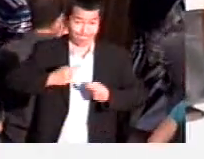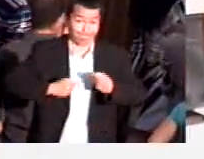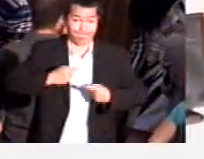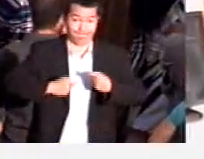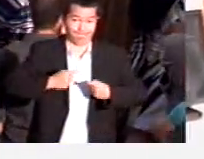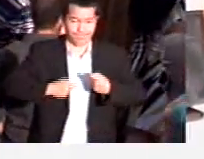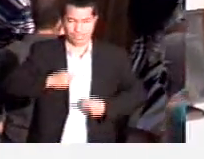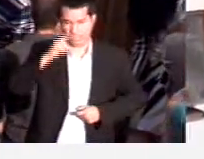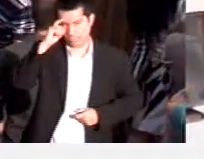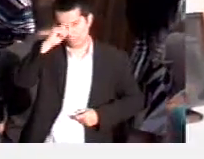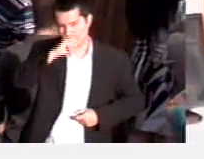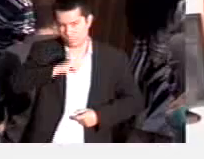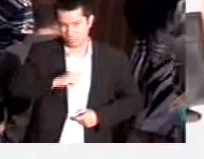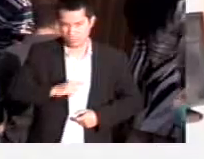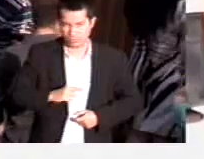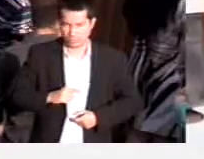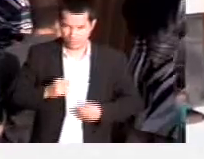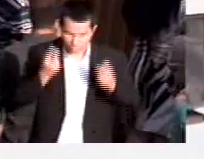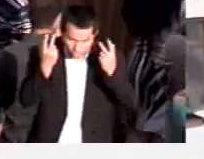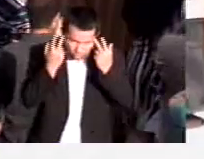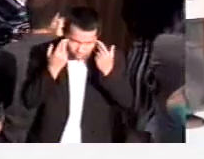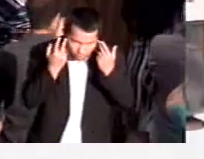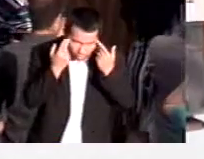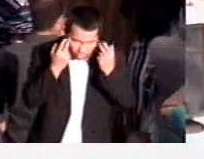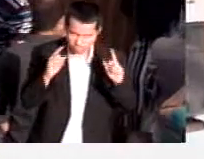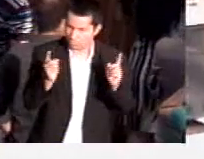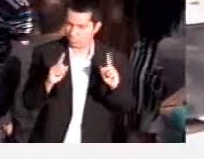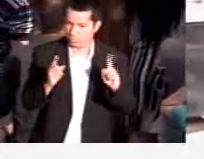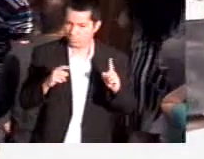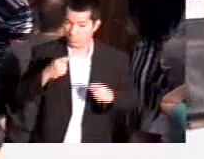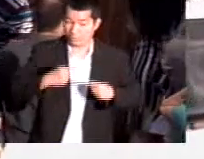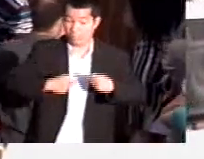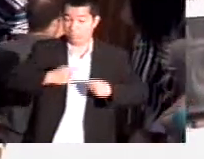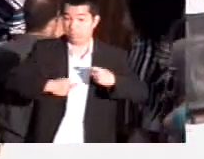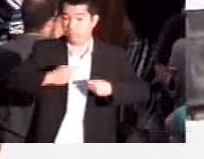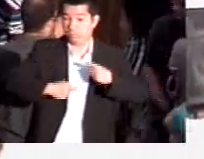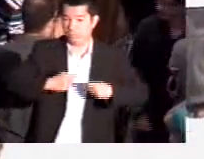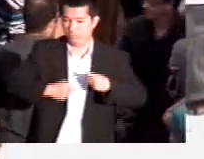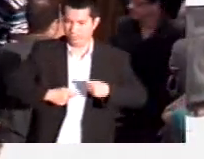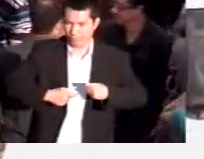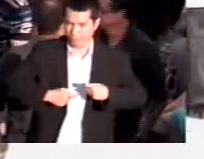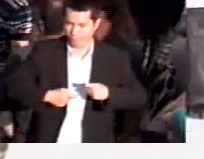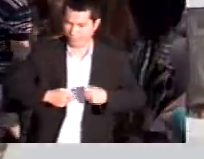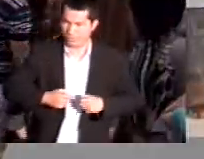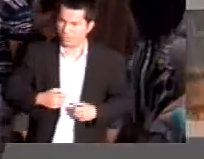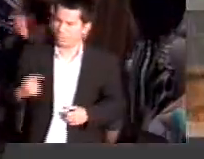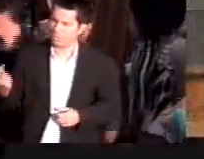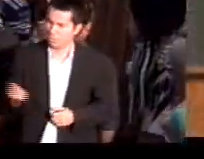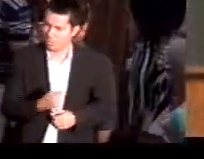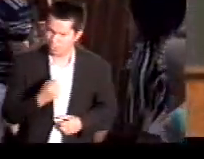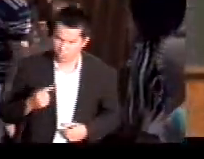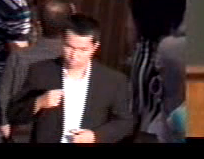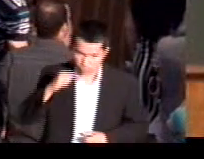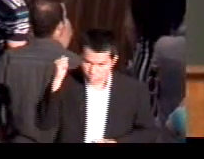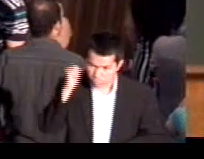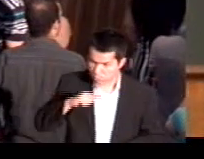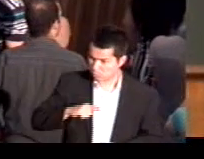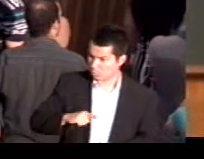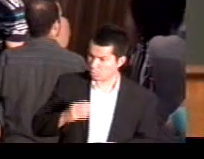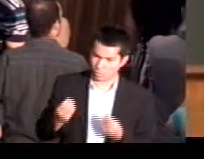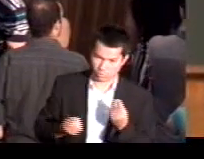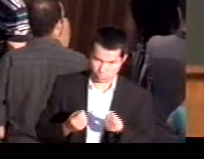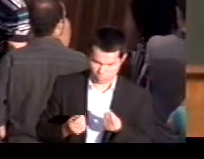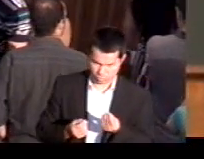que não são normais, são batalhas espirituais. E a gente não vence uma batalha espiritual com